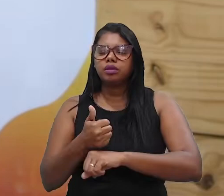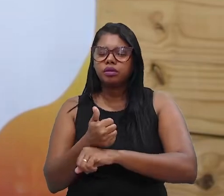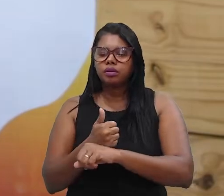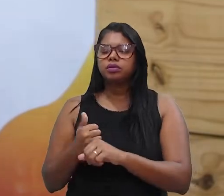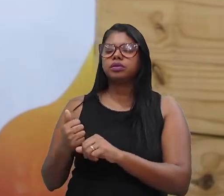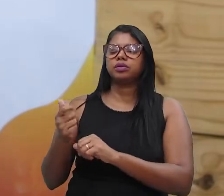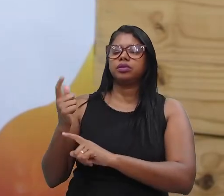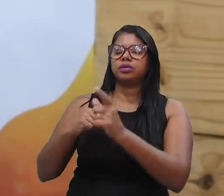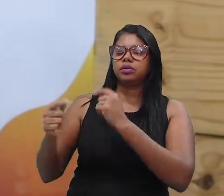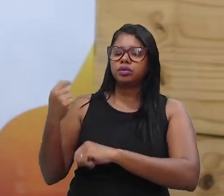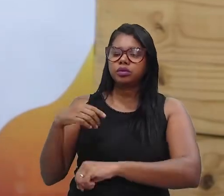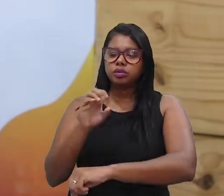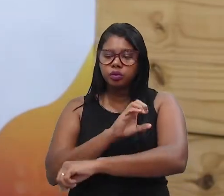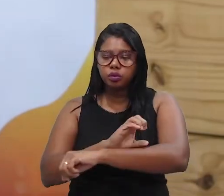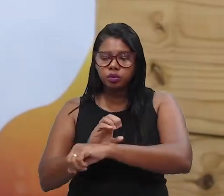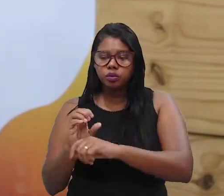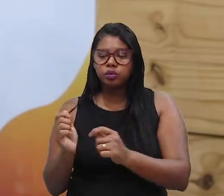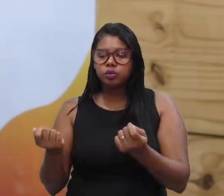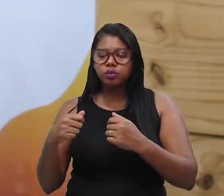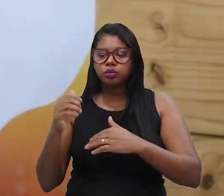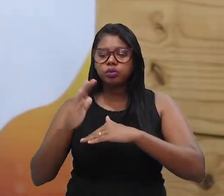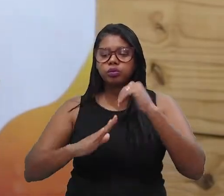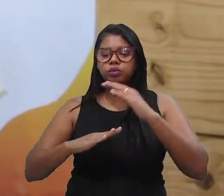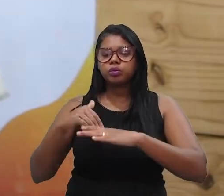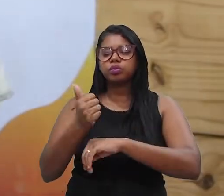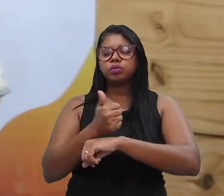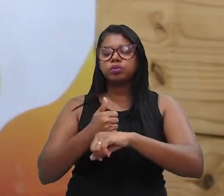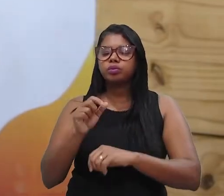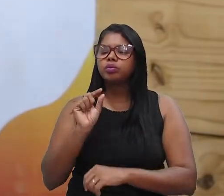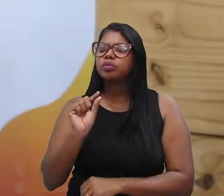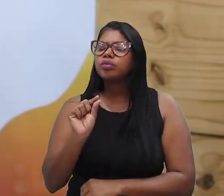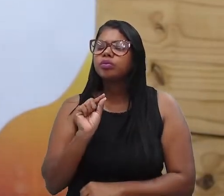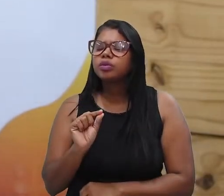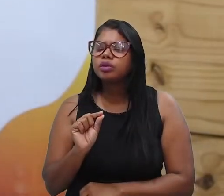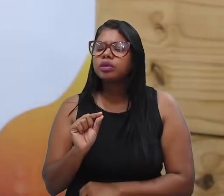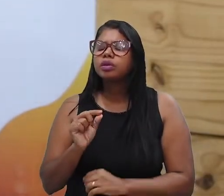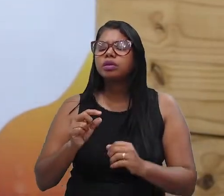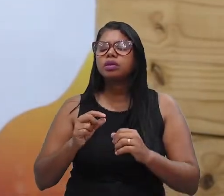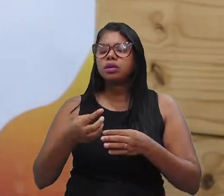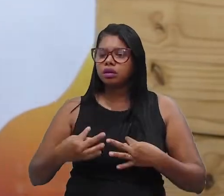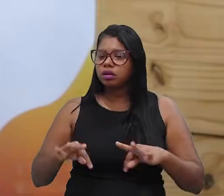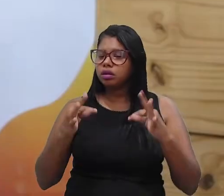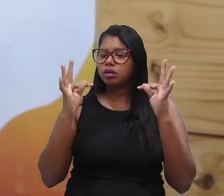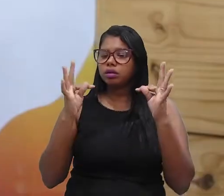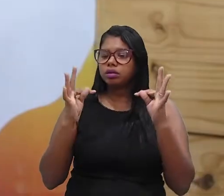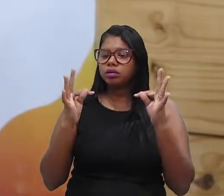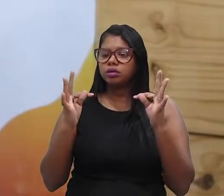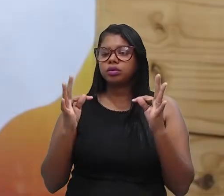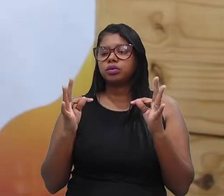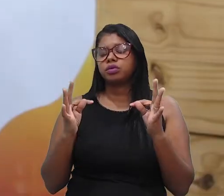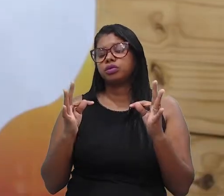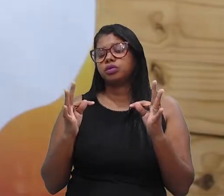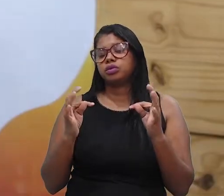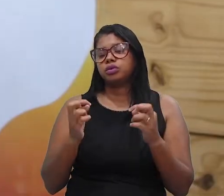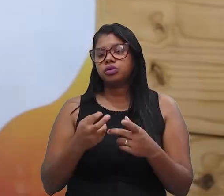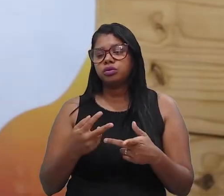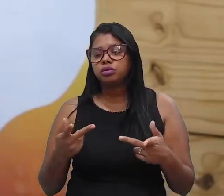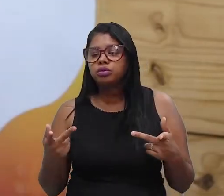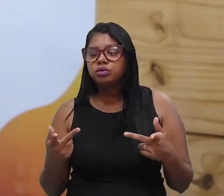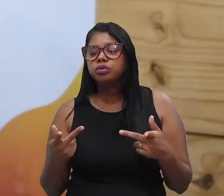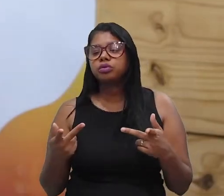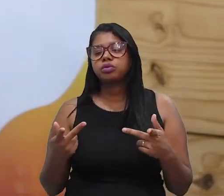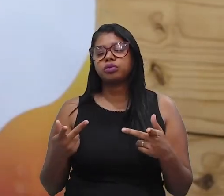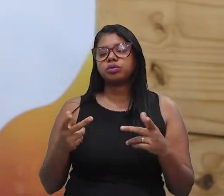cursos que te qualifiquem a entender o que é a tecnologia e de que forma essa tecnologia vai te trazer